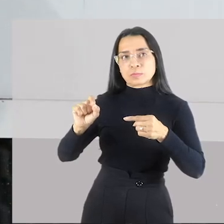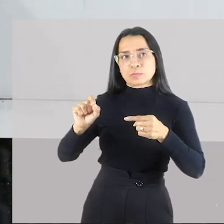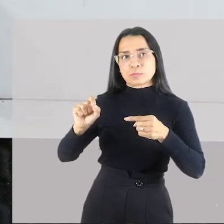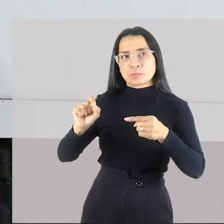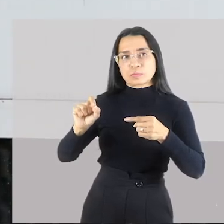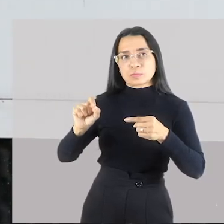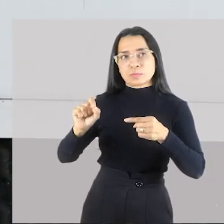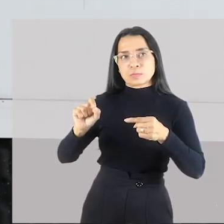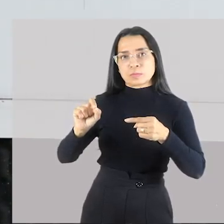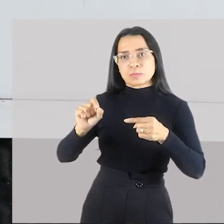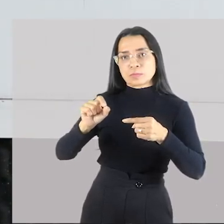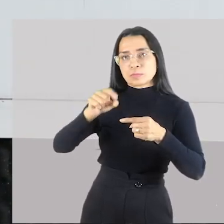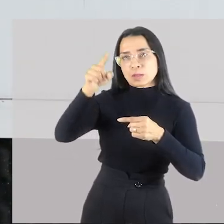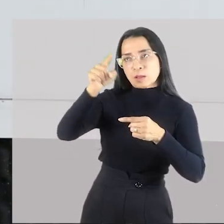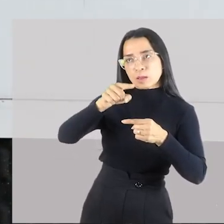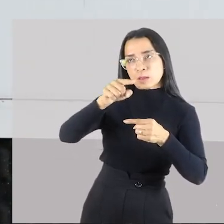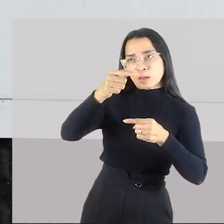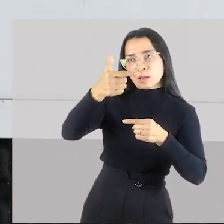2x menos 2x cancela.